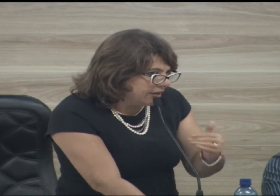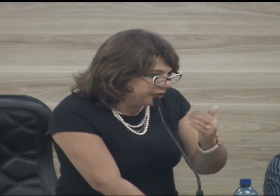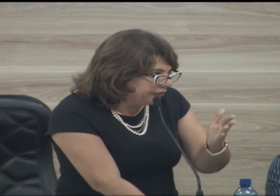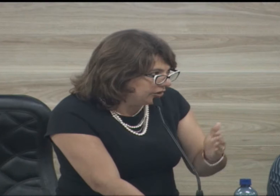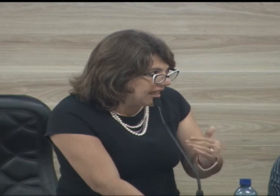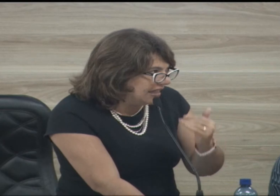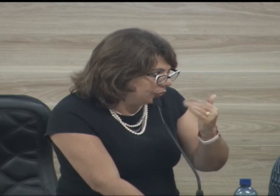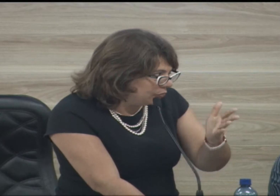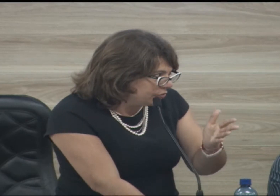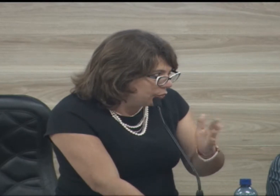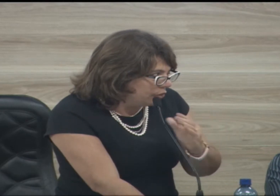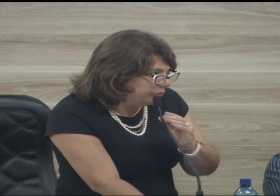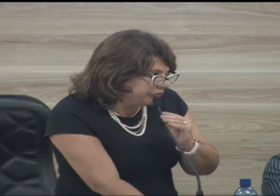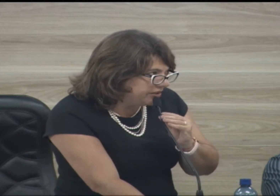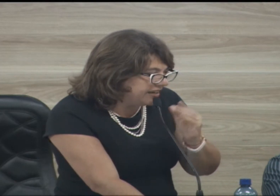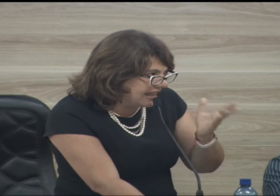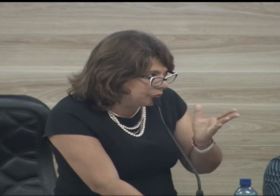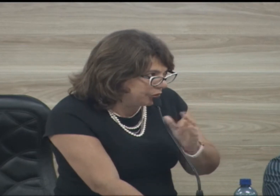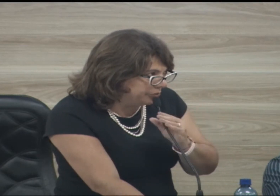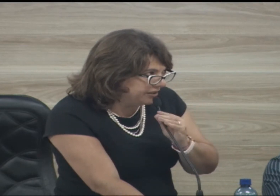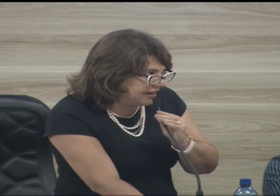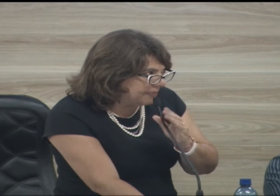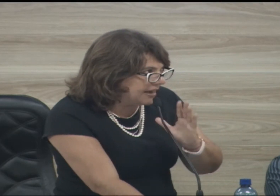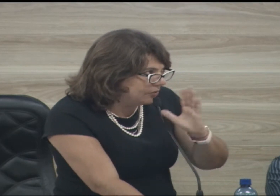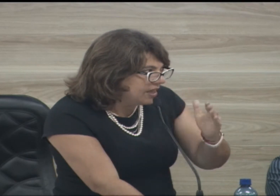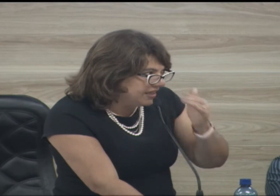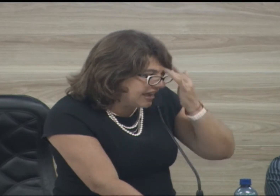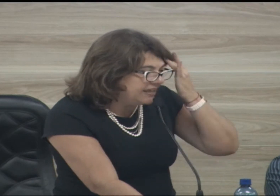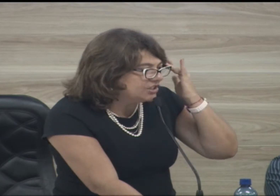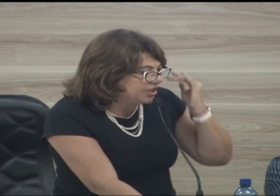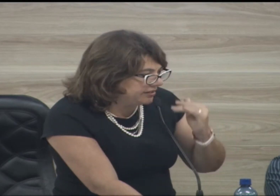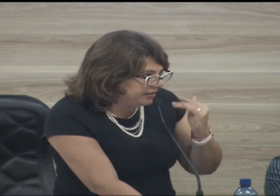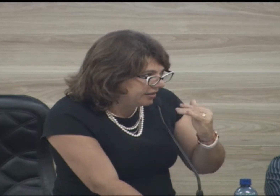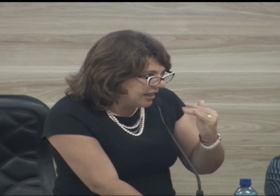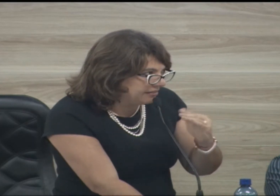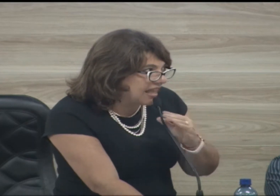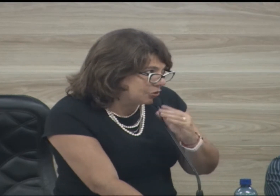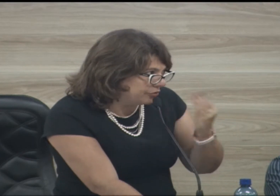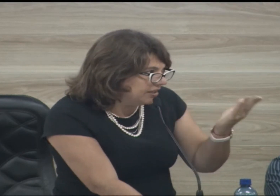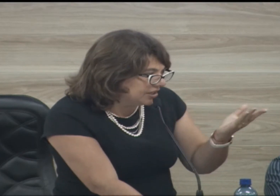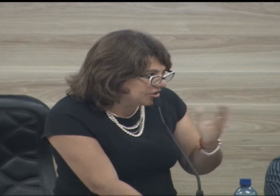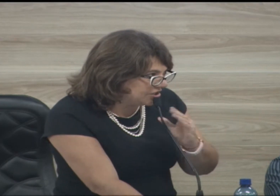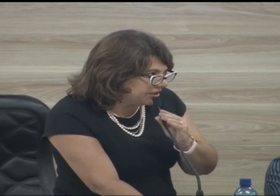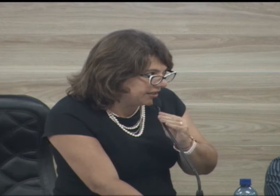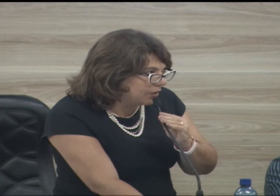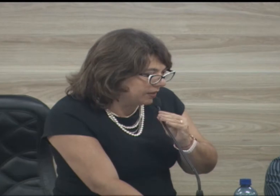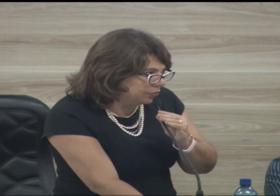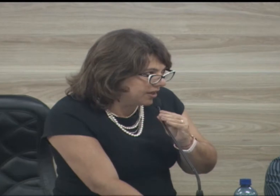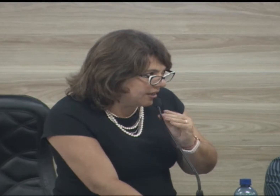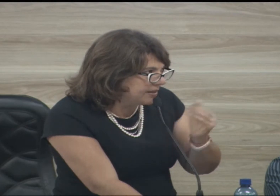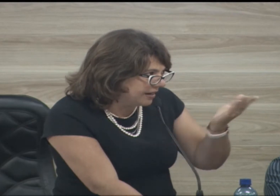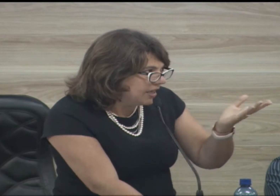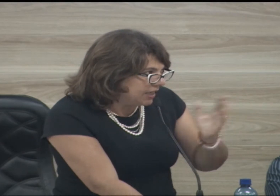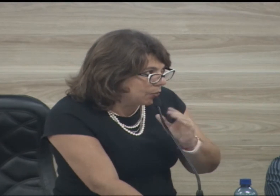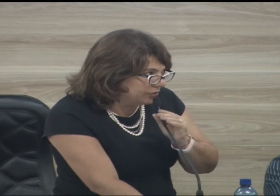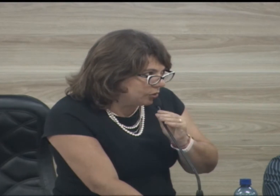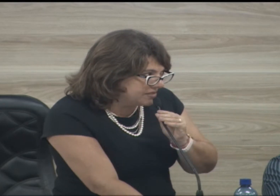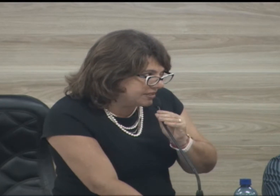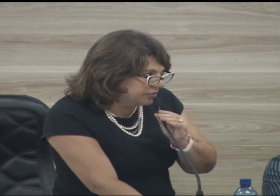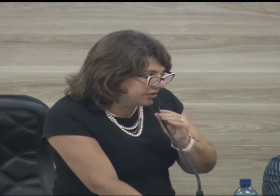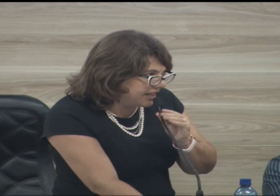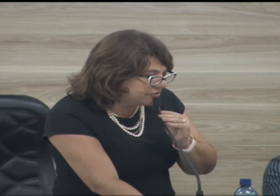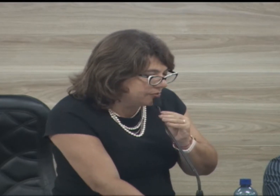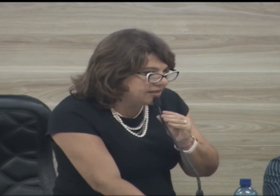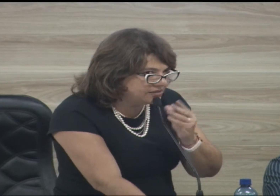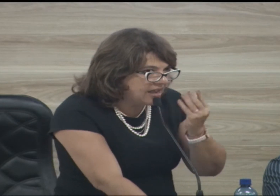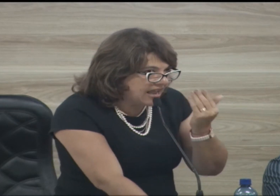foi votado, o grupo foi tirado, o grupo de trabalho, e aí a gente está ajudando, acho que a gente aqui, quanto Câmara e quanto